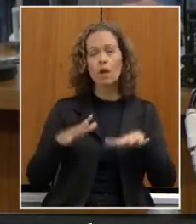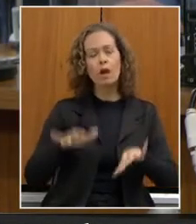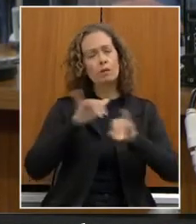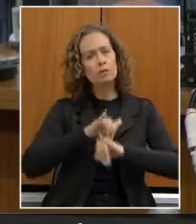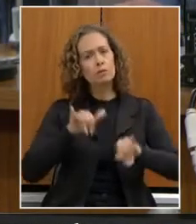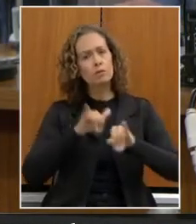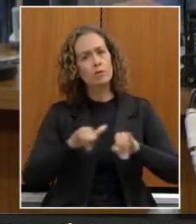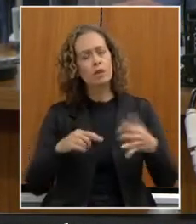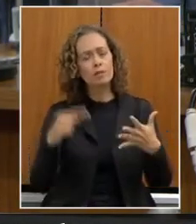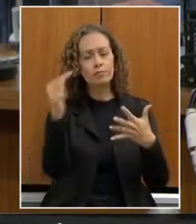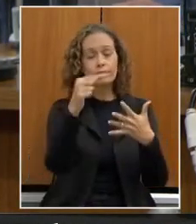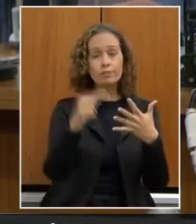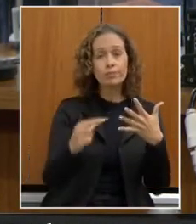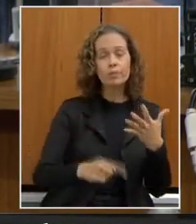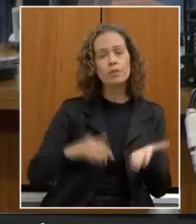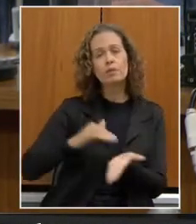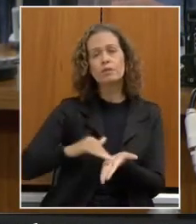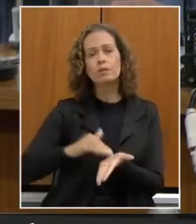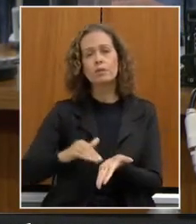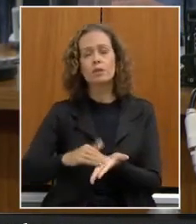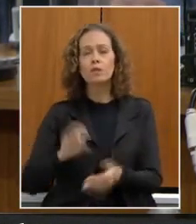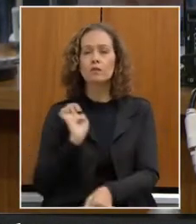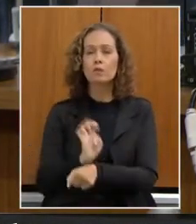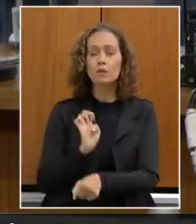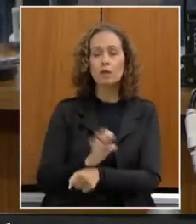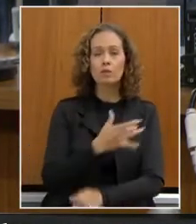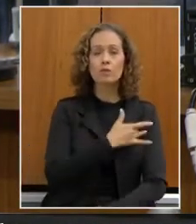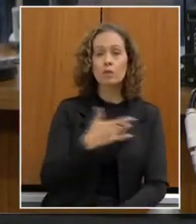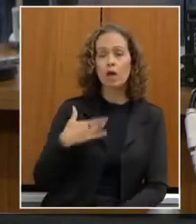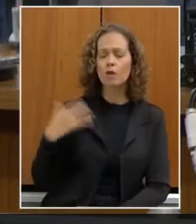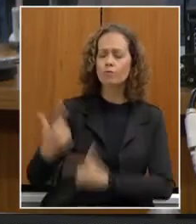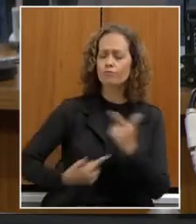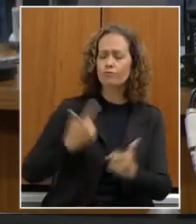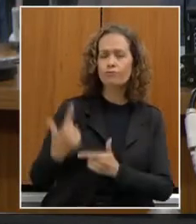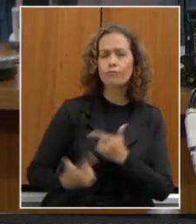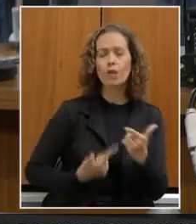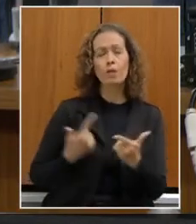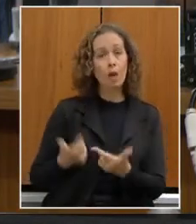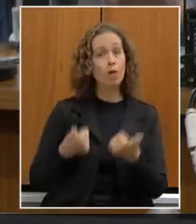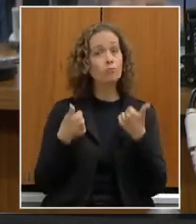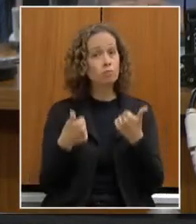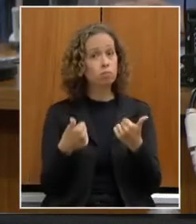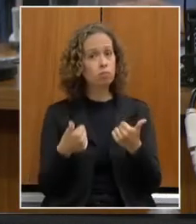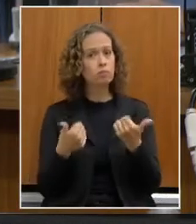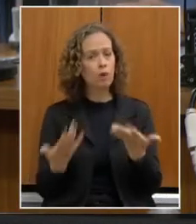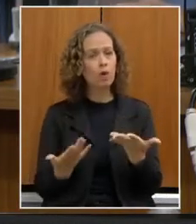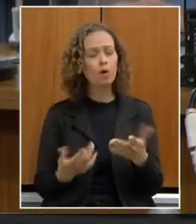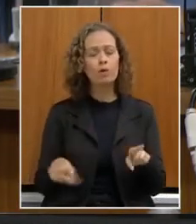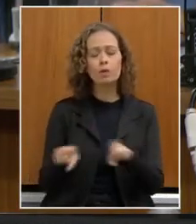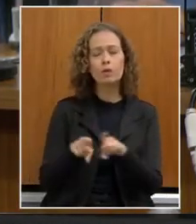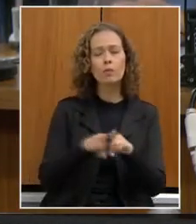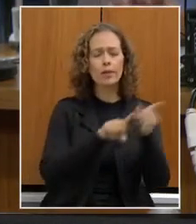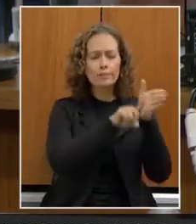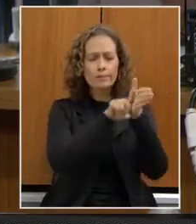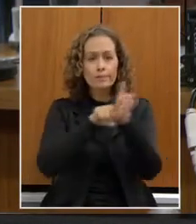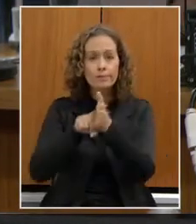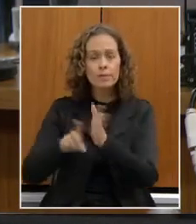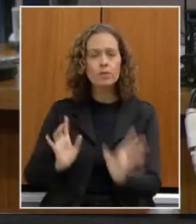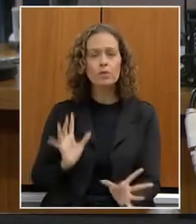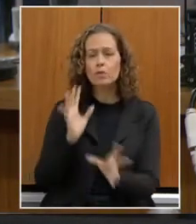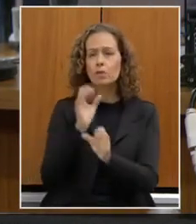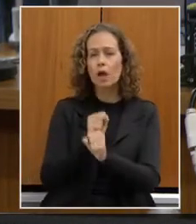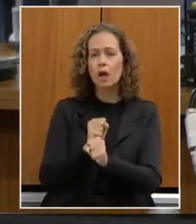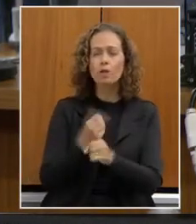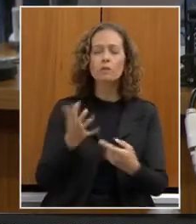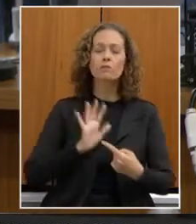alguns pontos onde a nossa Secretaria de Estado de Saúde tem realizado um trabalho de excelência os dados de transparência na